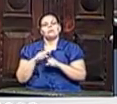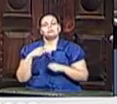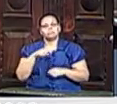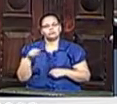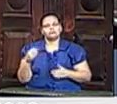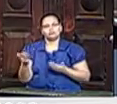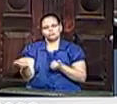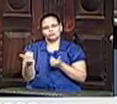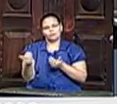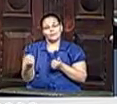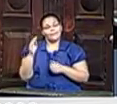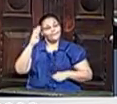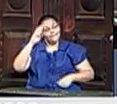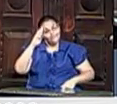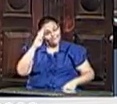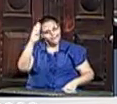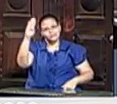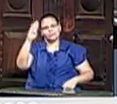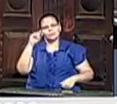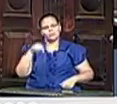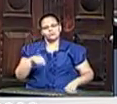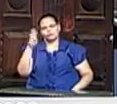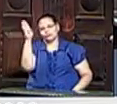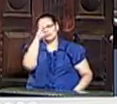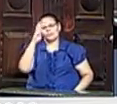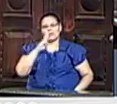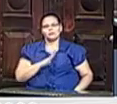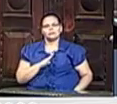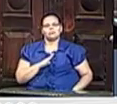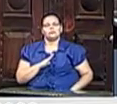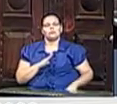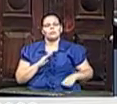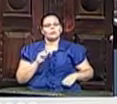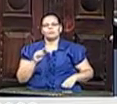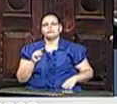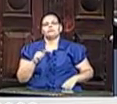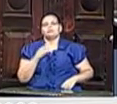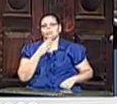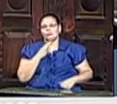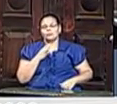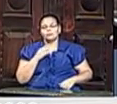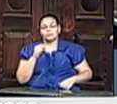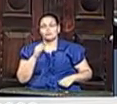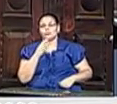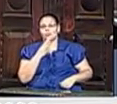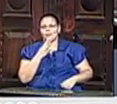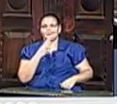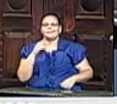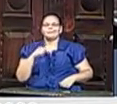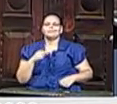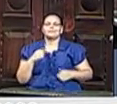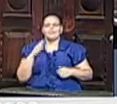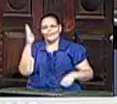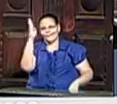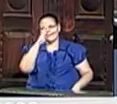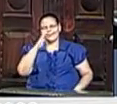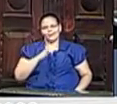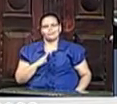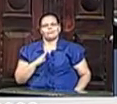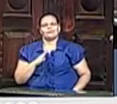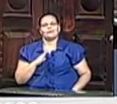nossos adolescentes. Principalmente no Brasil, e Vossa Excelência não desconhece esse ponto, Brasil que vive um